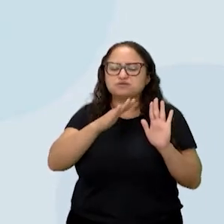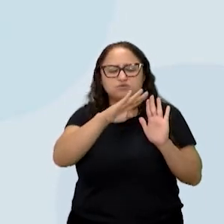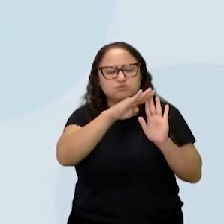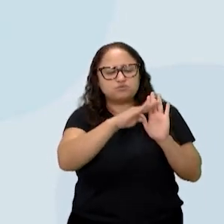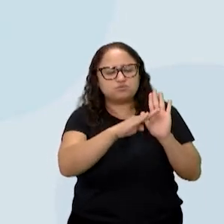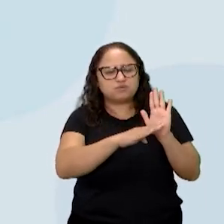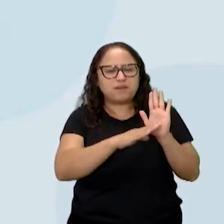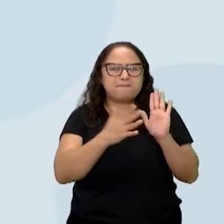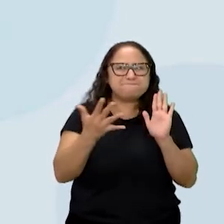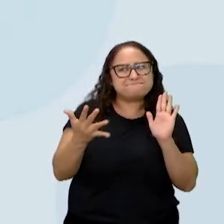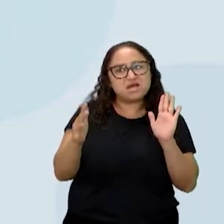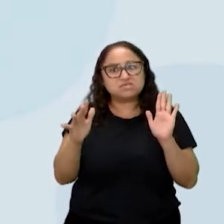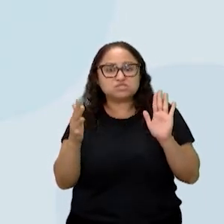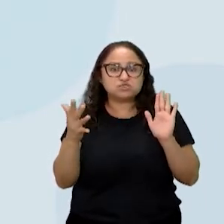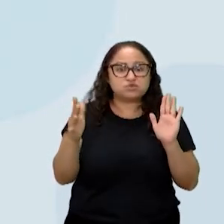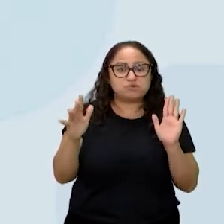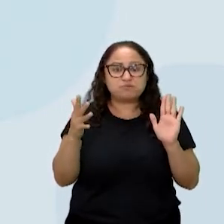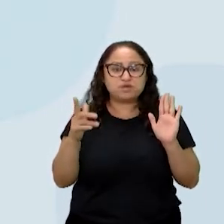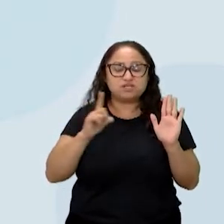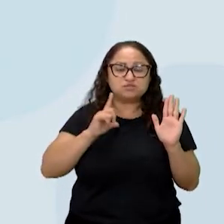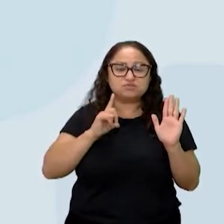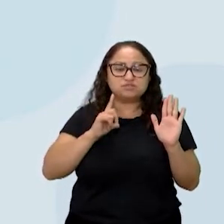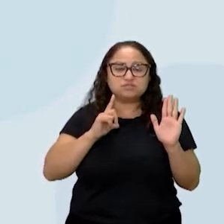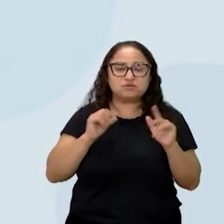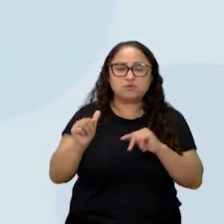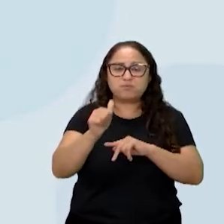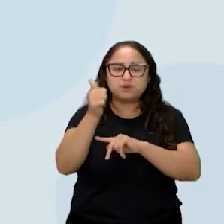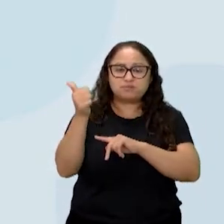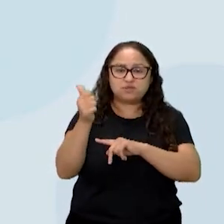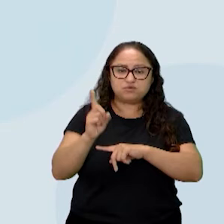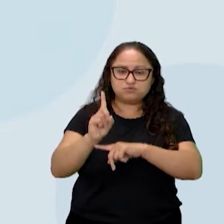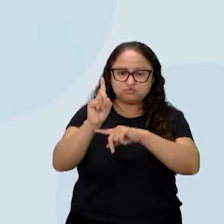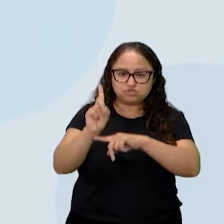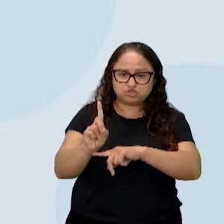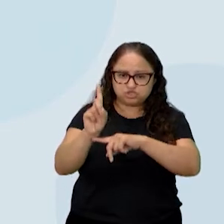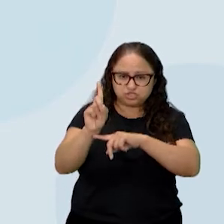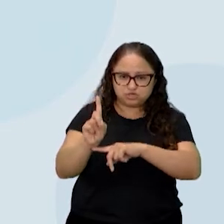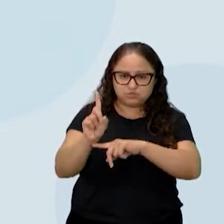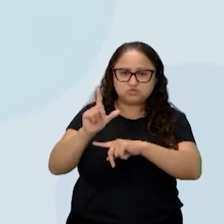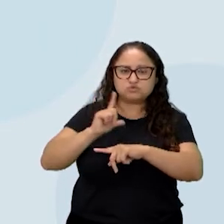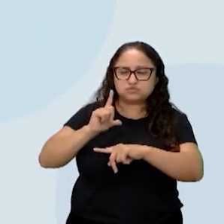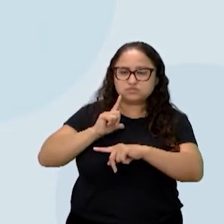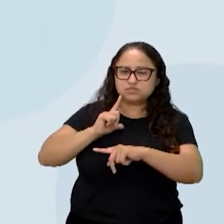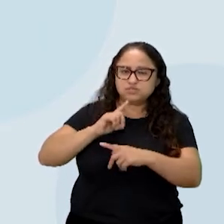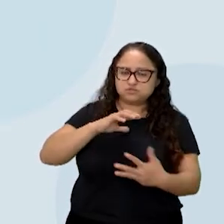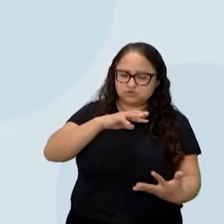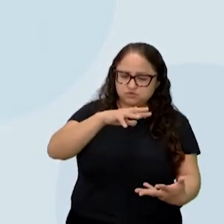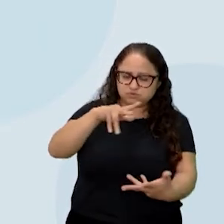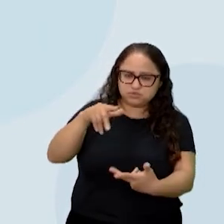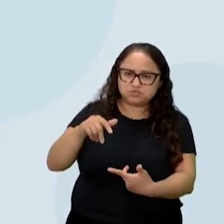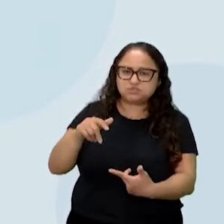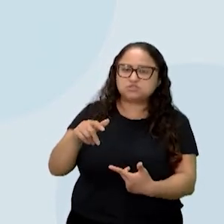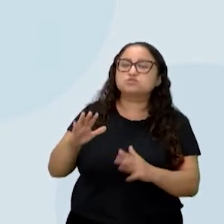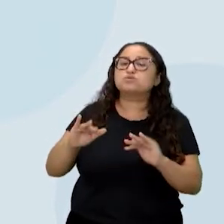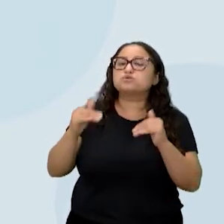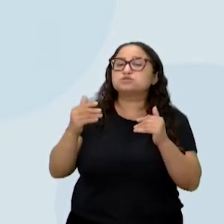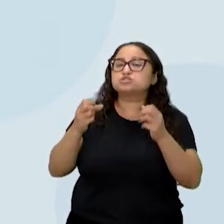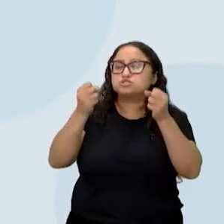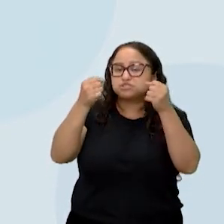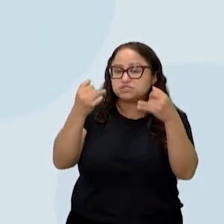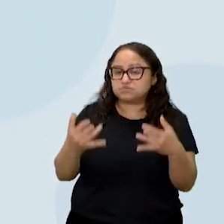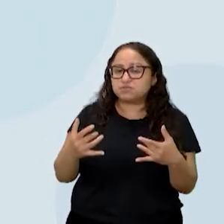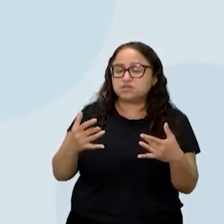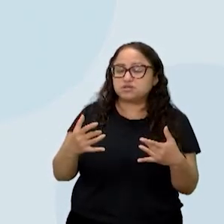valores aproximados, né? Da o quê? Primeiro, o diâmetro desse planeta, né? Quando a gente fala de diâmetro, lembra,